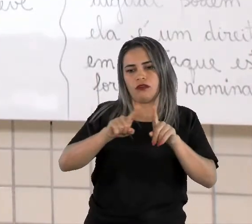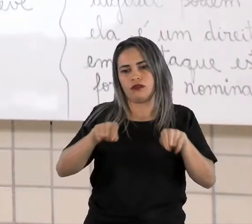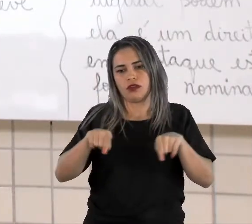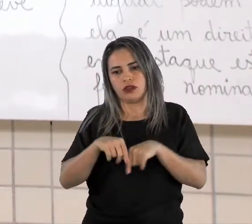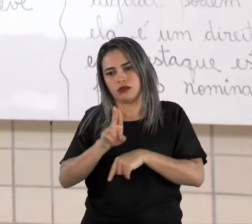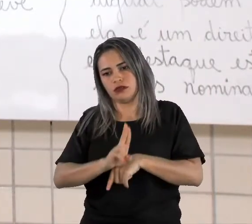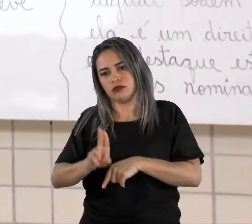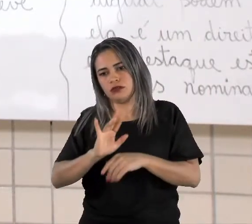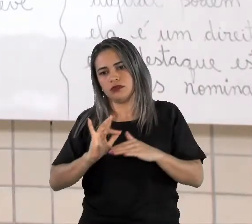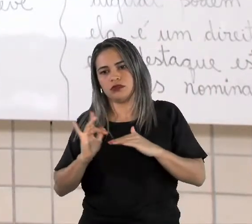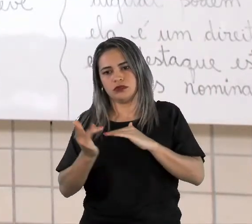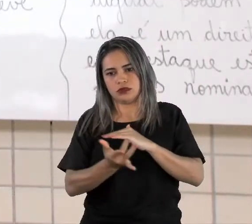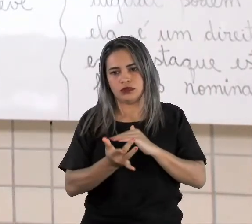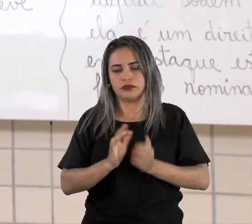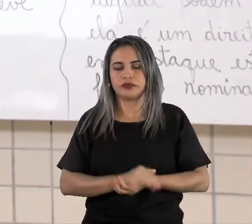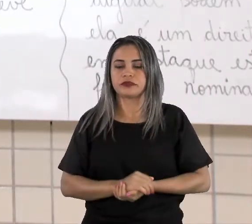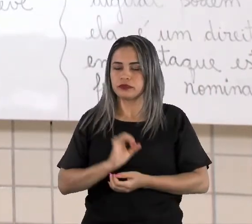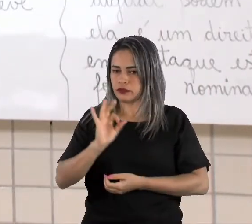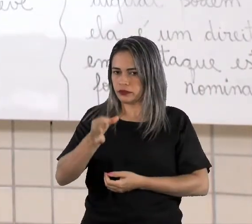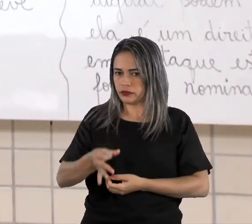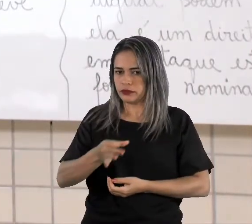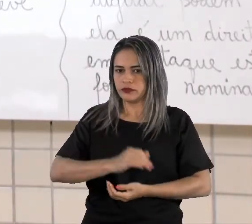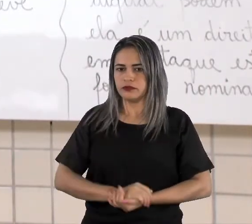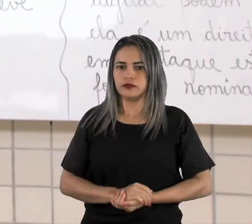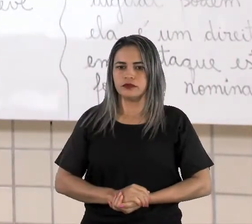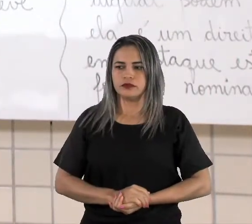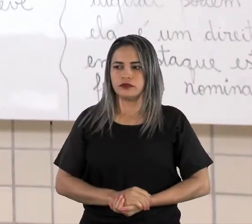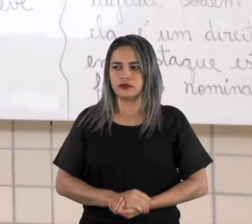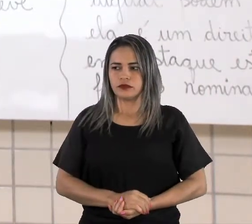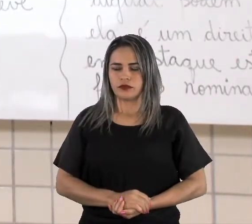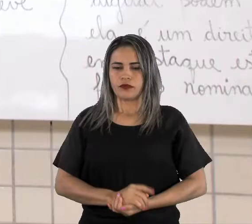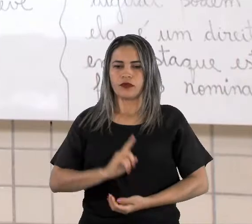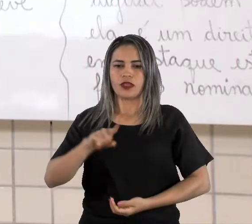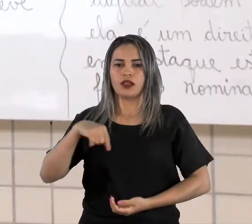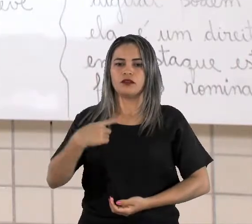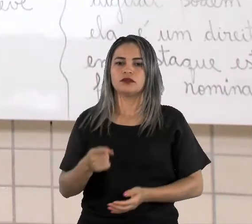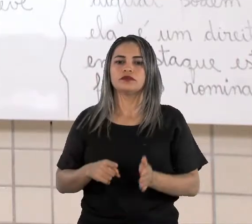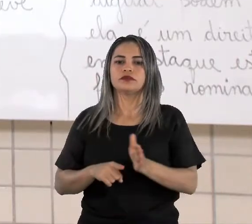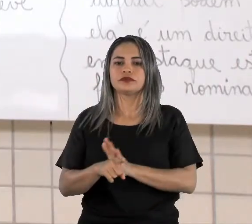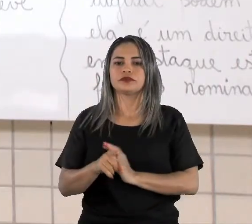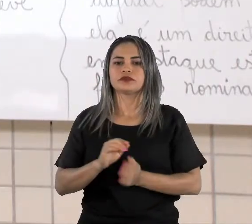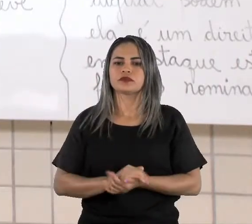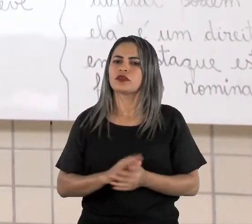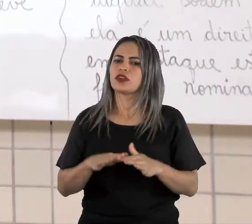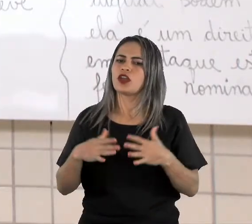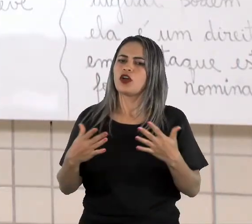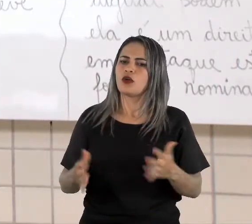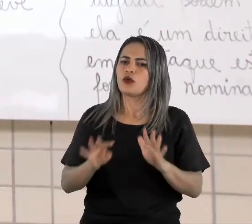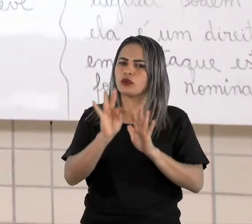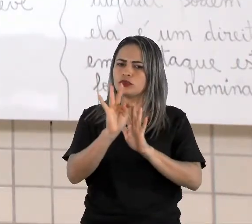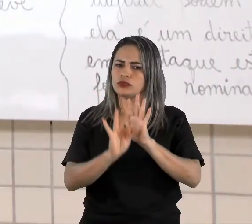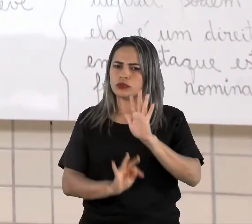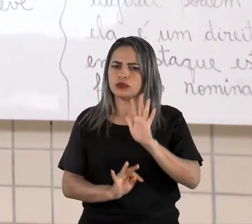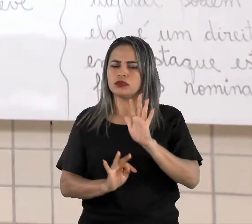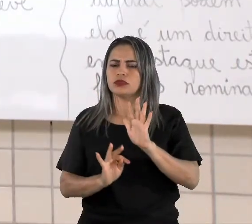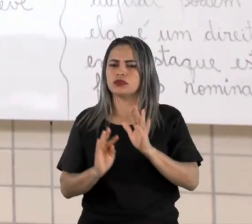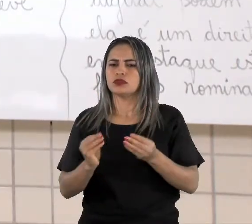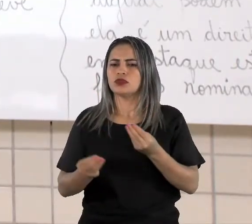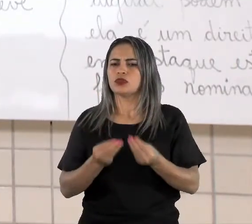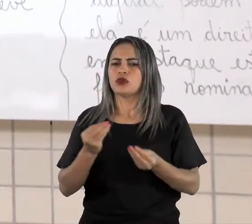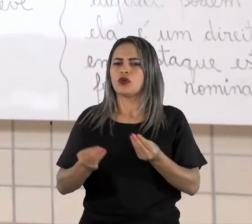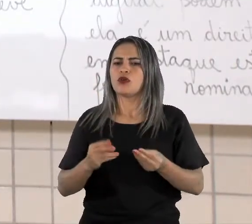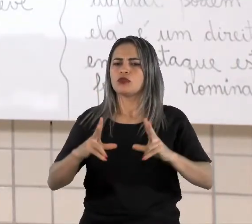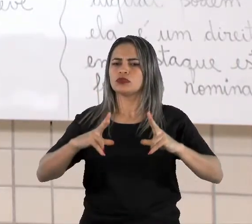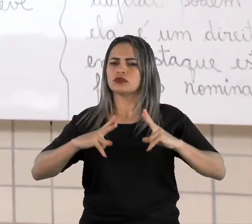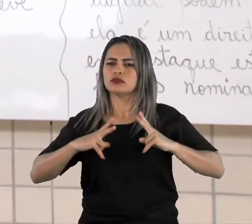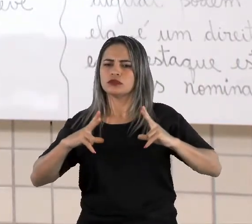utilizar as redes sociais, certo? A outra questão: de acordo com o texto, como a